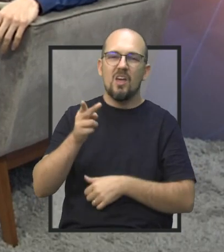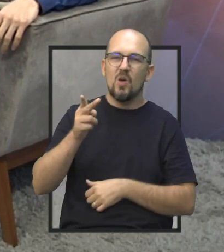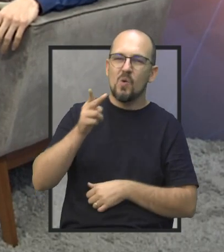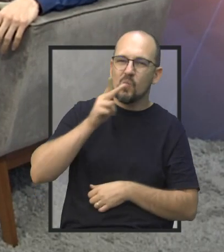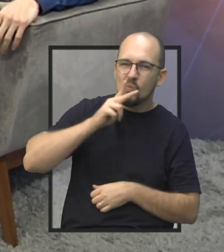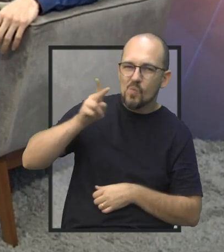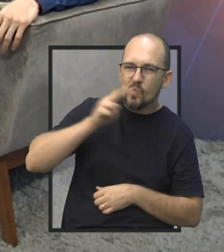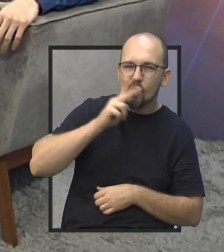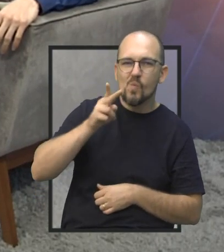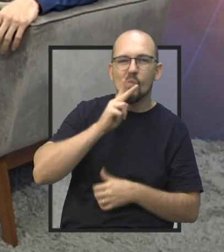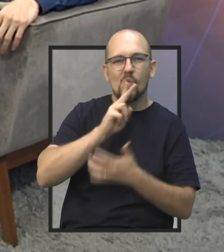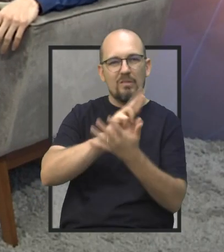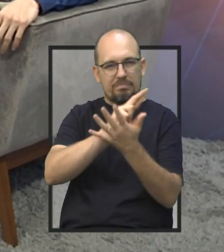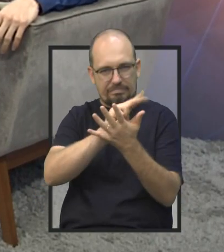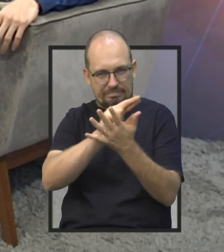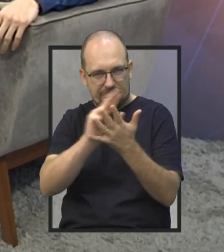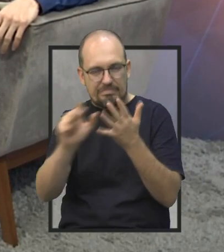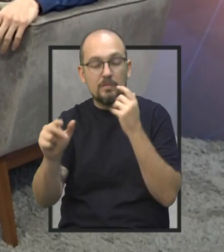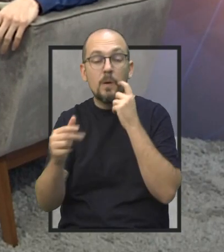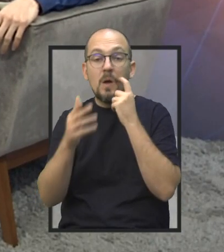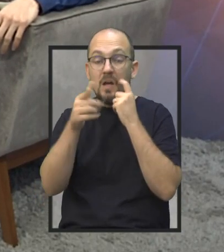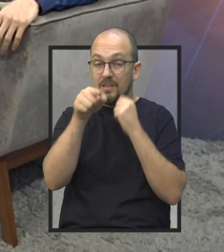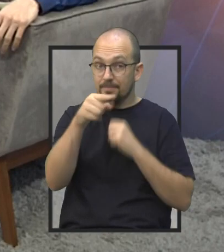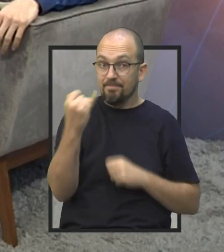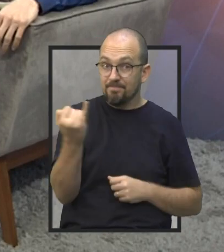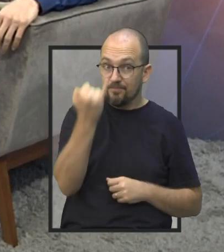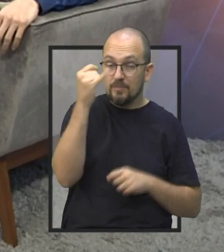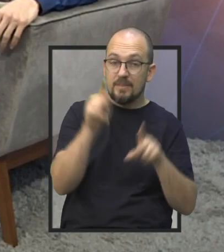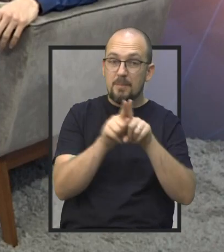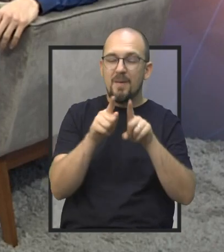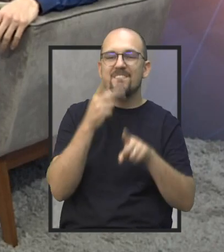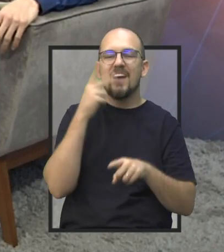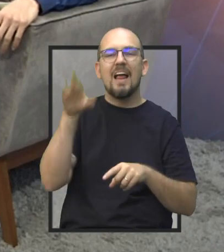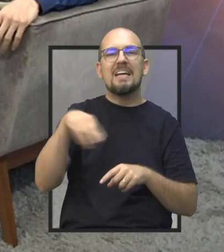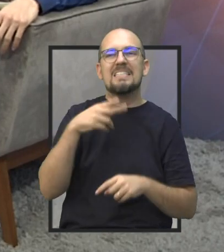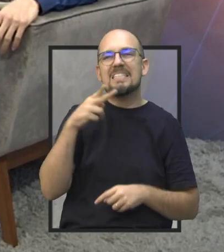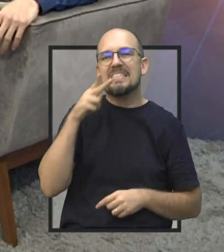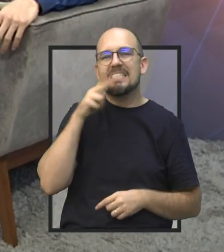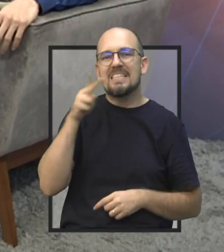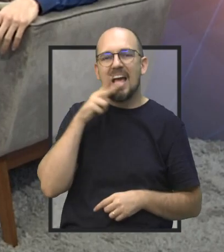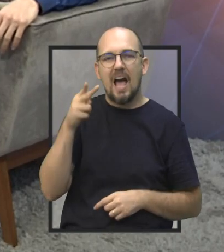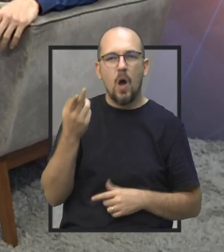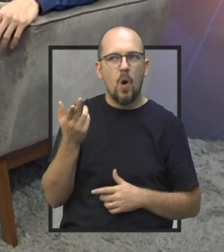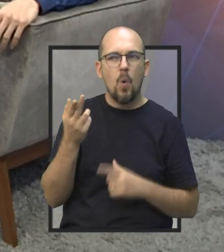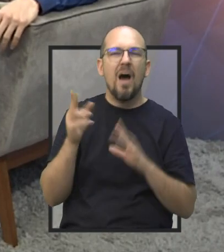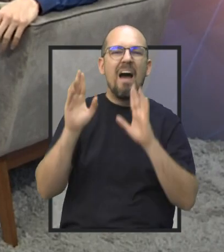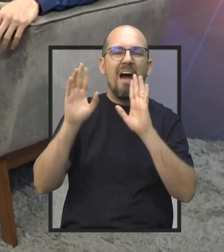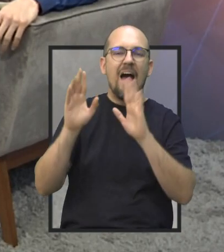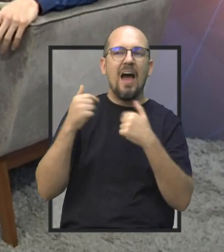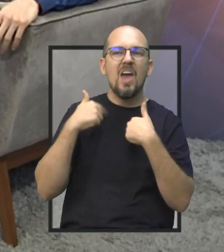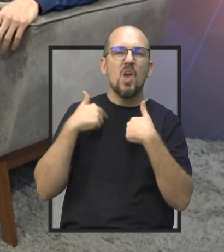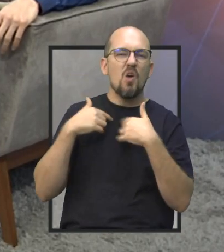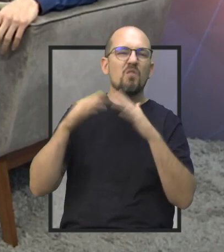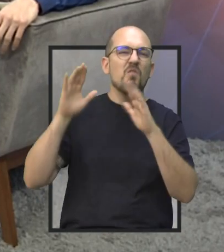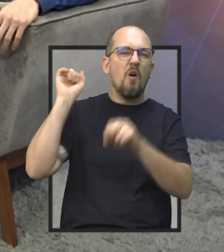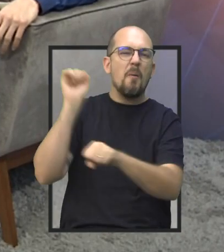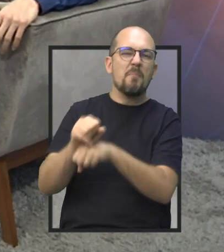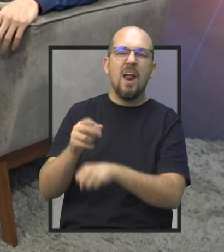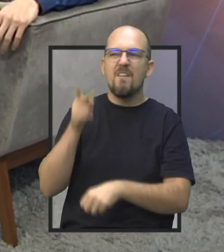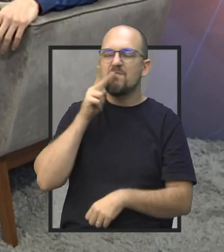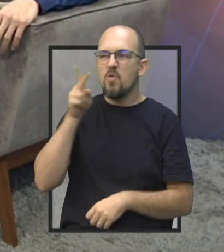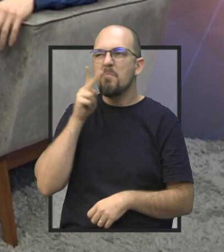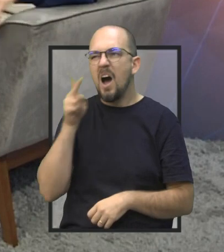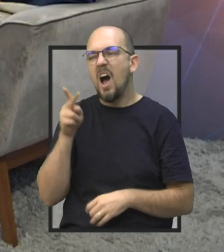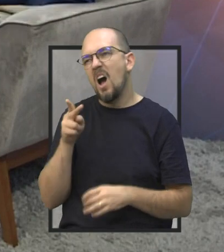bebidas, cigarros. Inclusive isso é importante, muito se fala ao cigarro, que é a principal. Eu vou deixar de fumar e vou passar